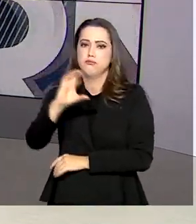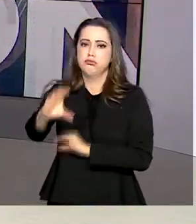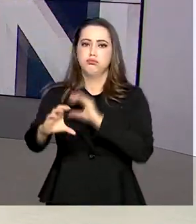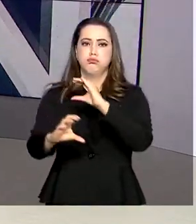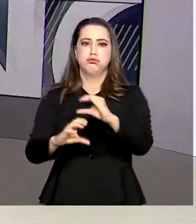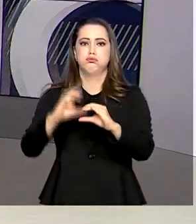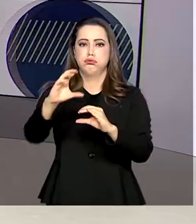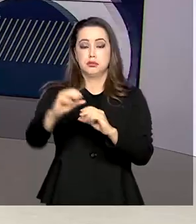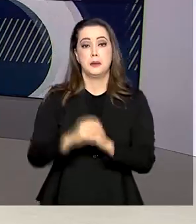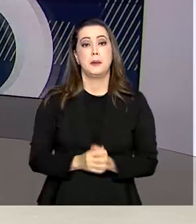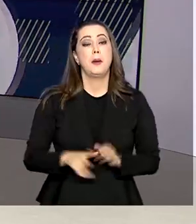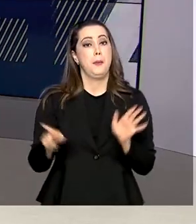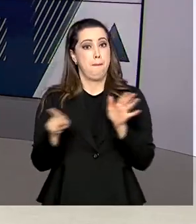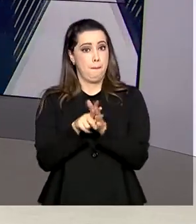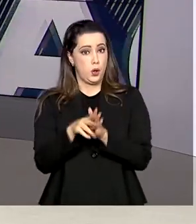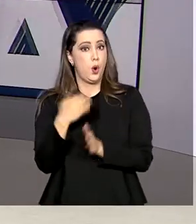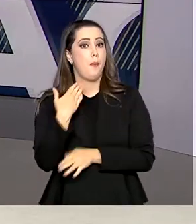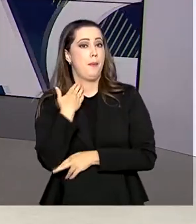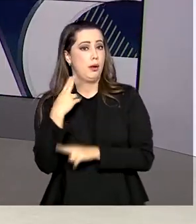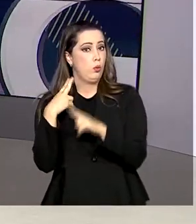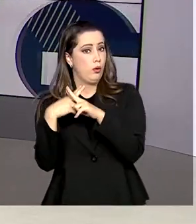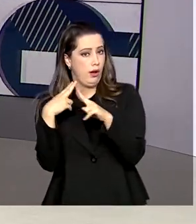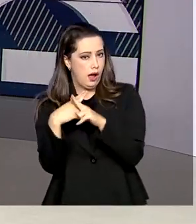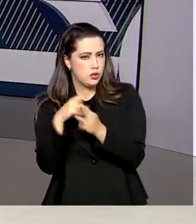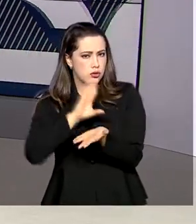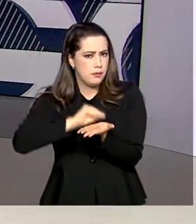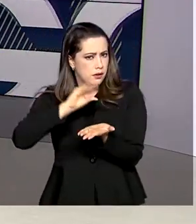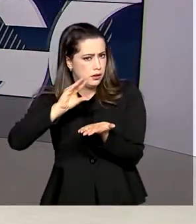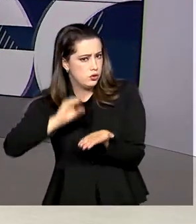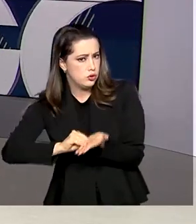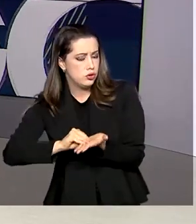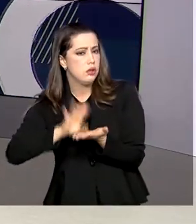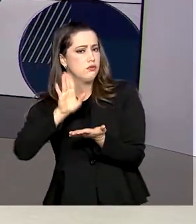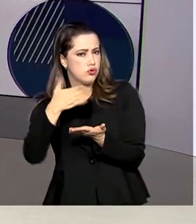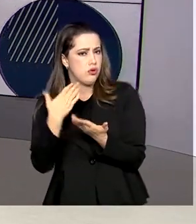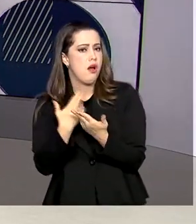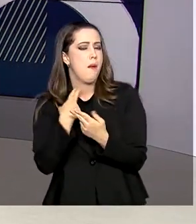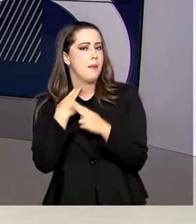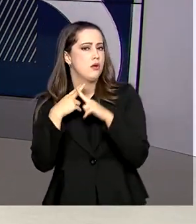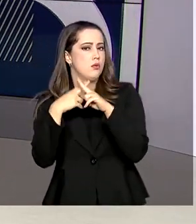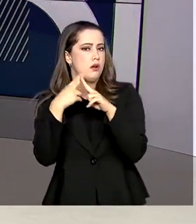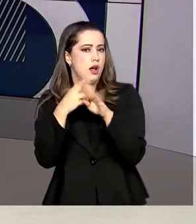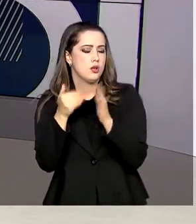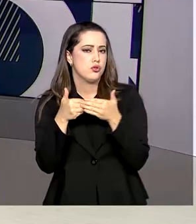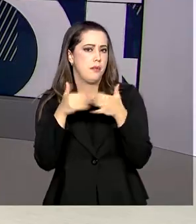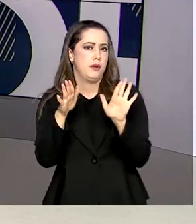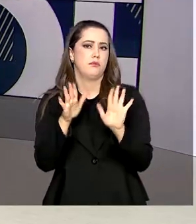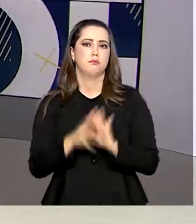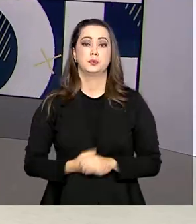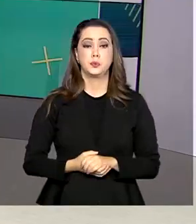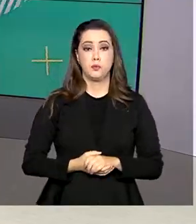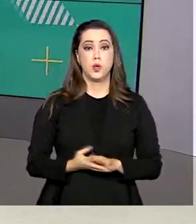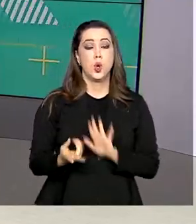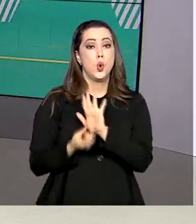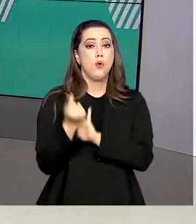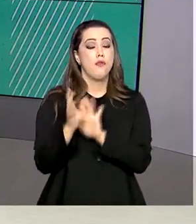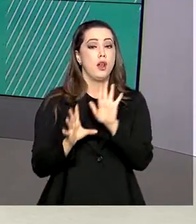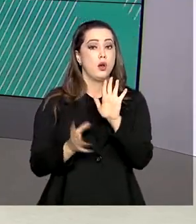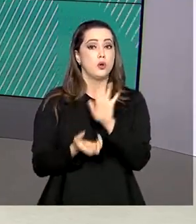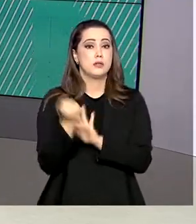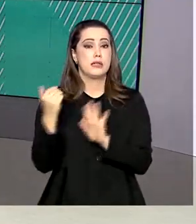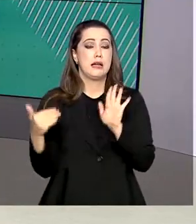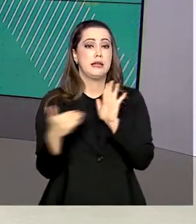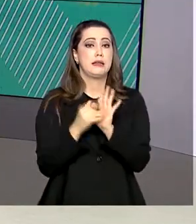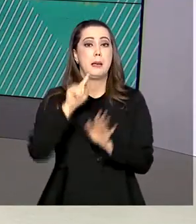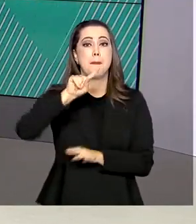Os pagamentos são feitos pela Poupança Social Digital, aberta automaticamente pela Caixa em nome dos trabalhadores. O valor do saque é de